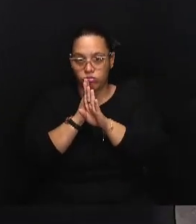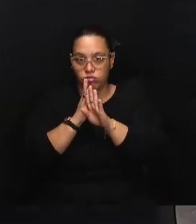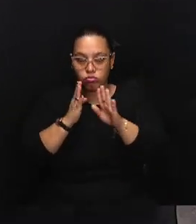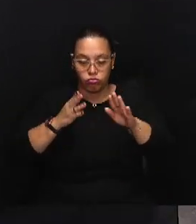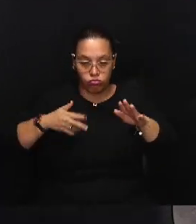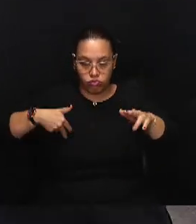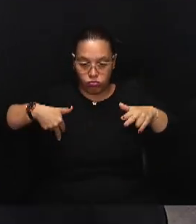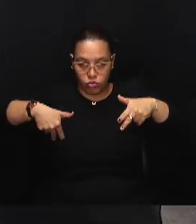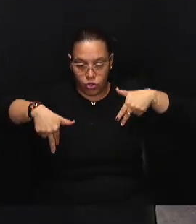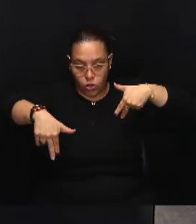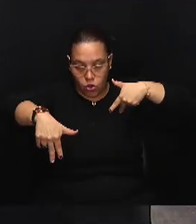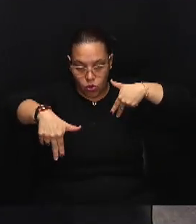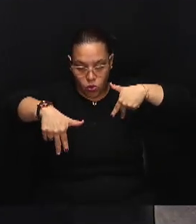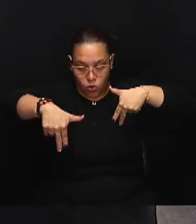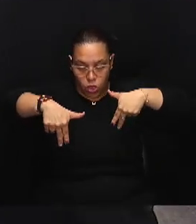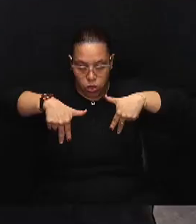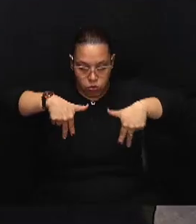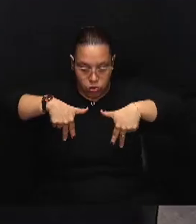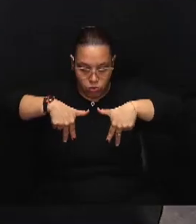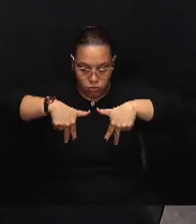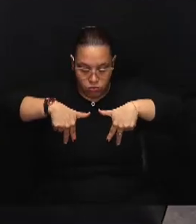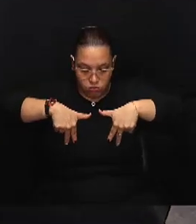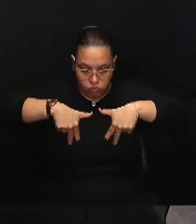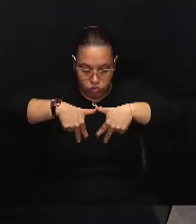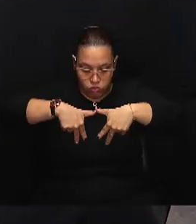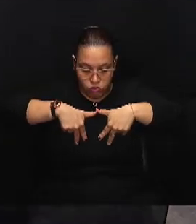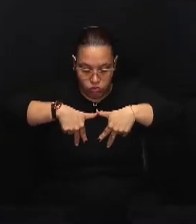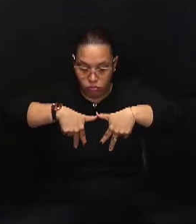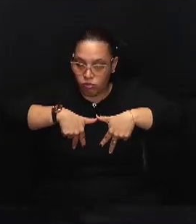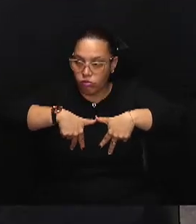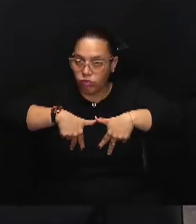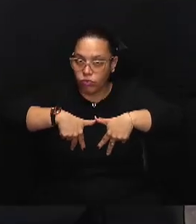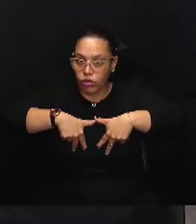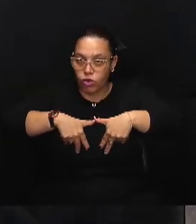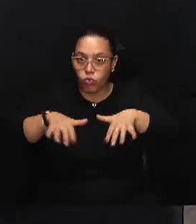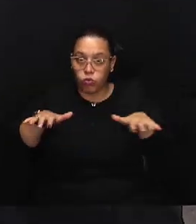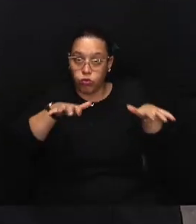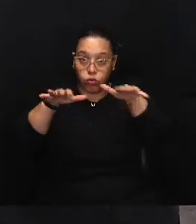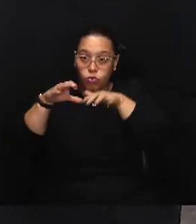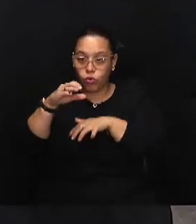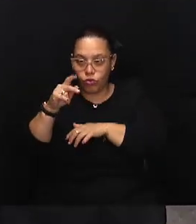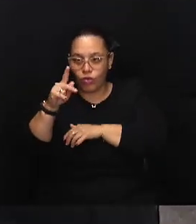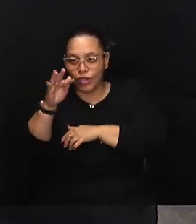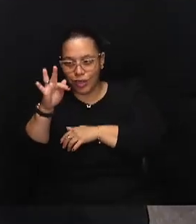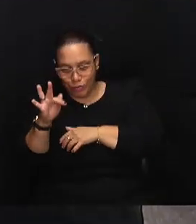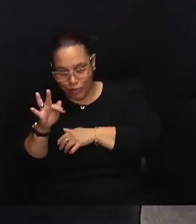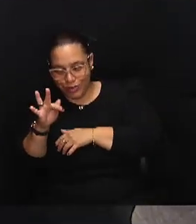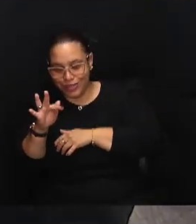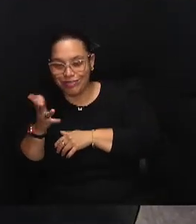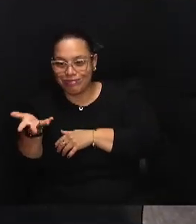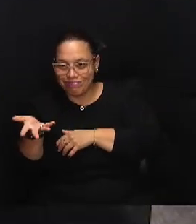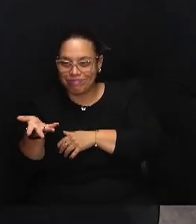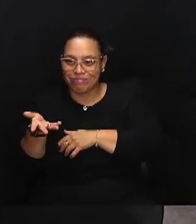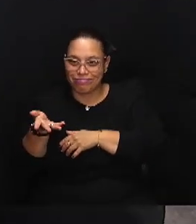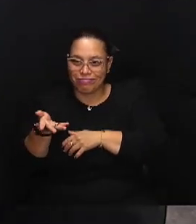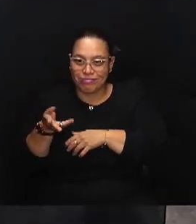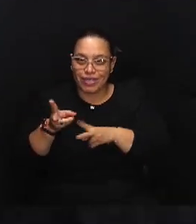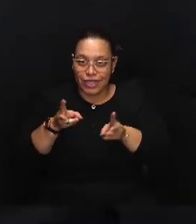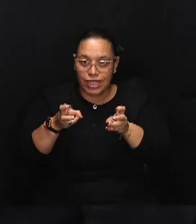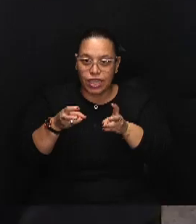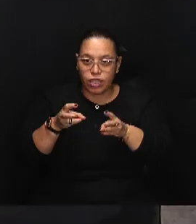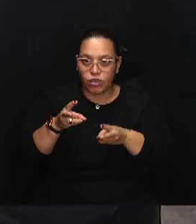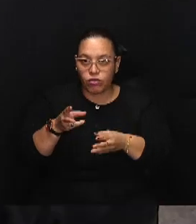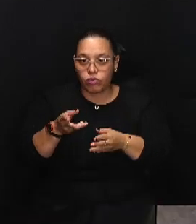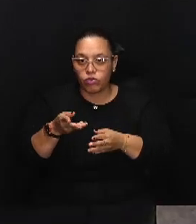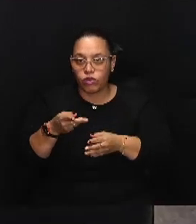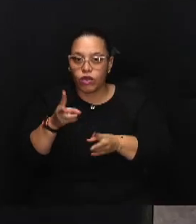túnel e desaparecem. E a outra história muito famosa, né, de fantasma com CPF, que são aqueles fantasmas que recorrentemente